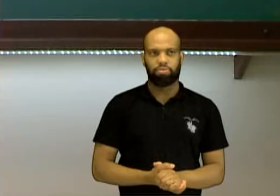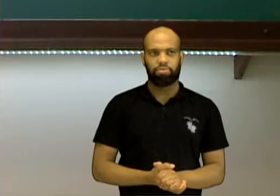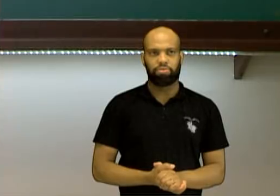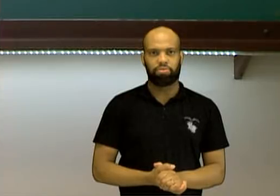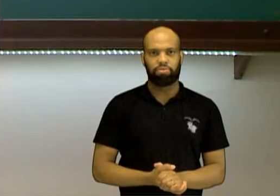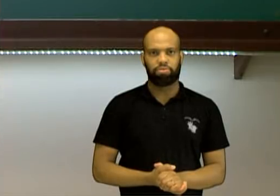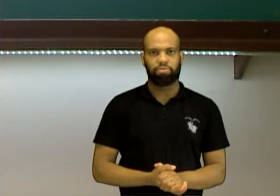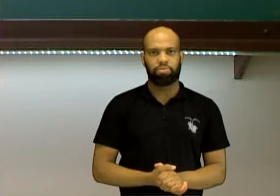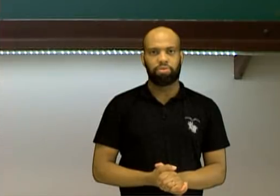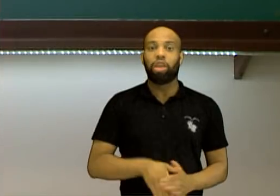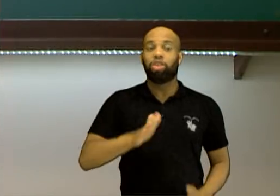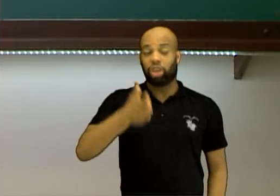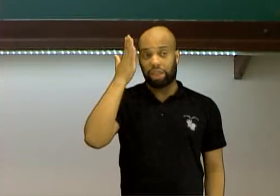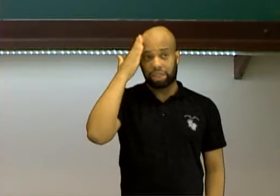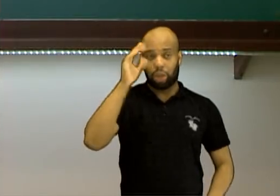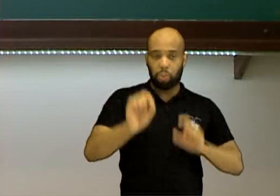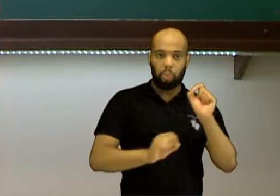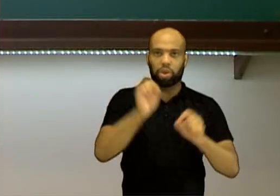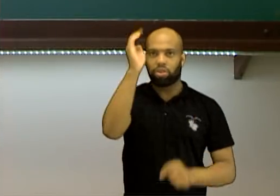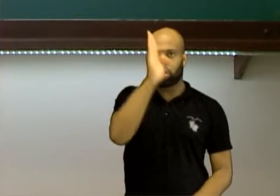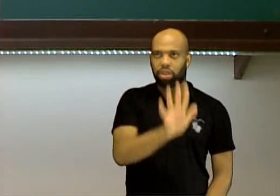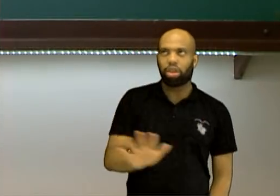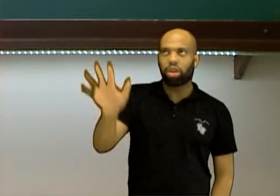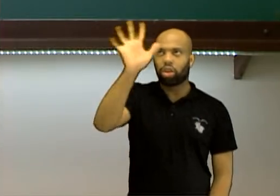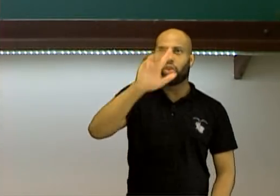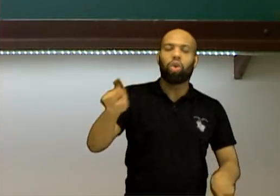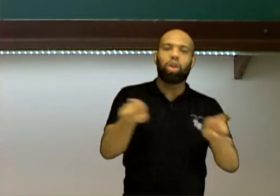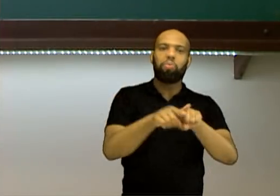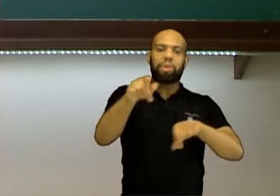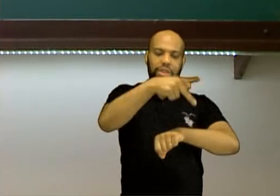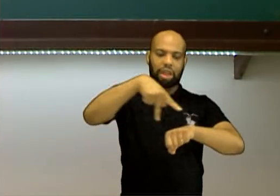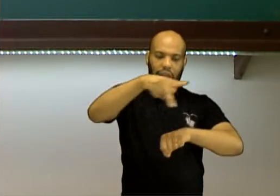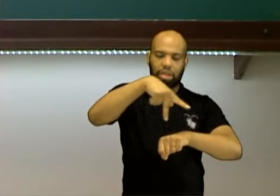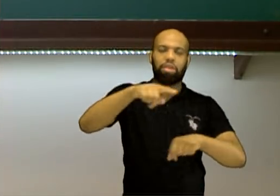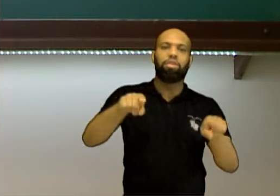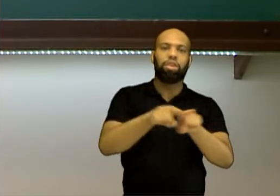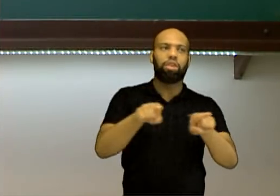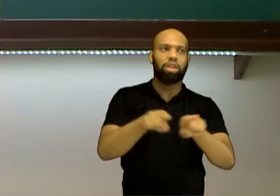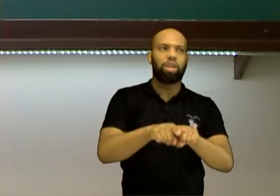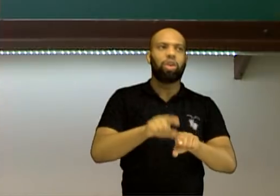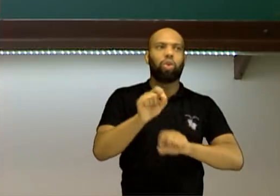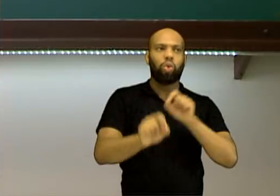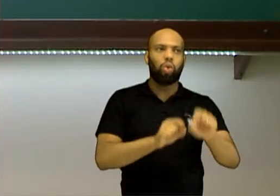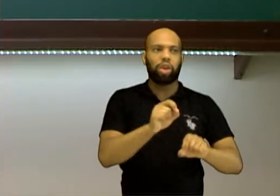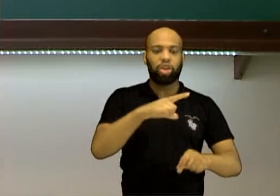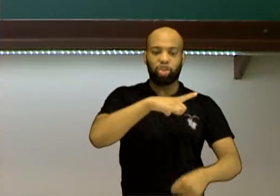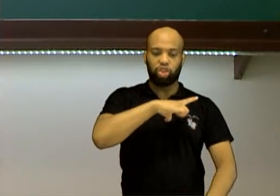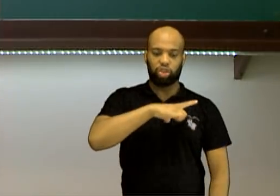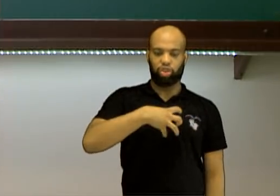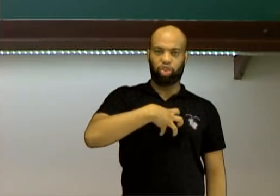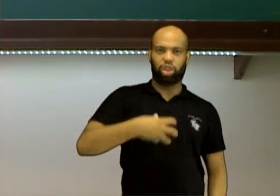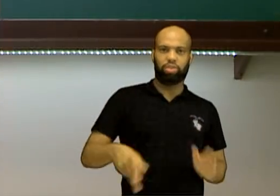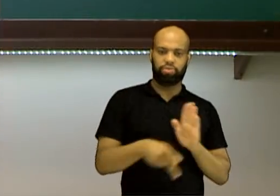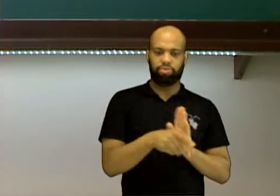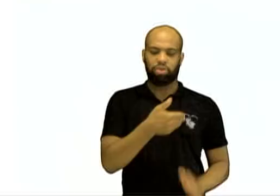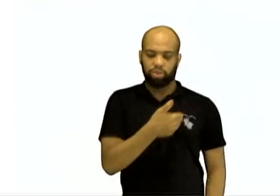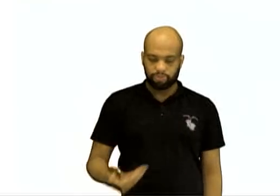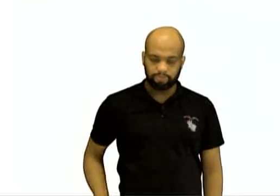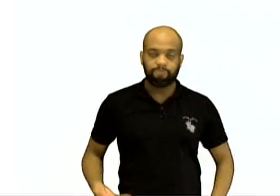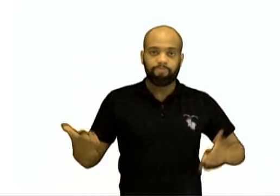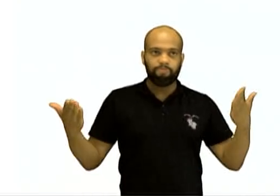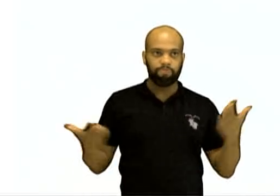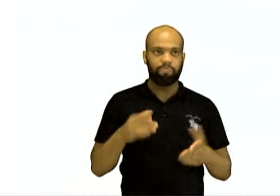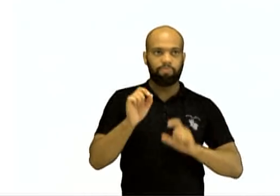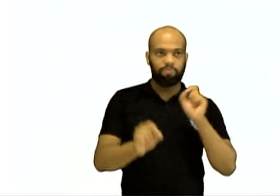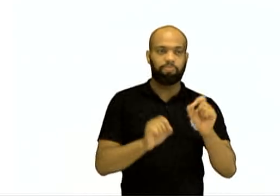Feita a configuração do território, tem um Estado-nação, uma nação que habita esse território, tem uma forma de governo, então nós